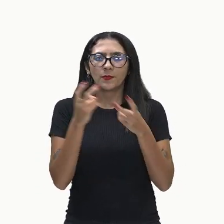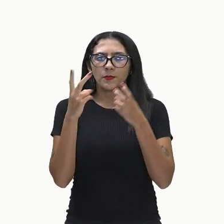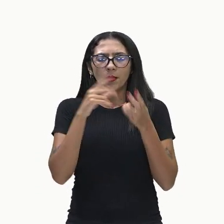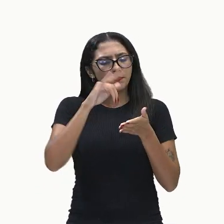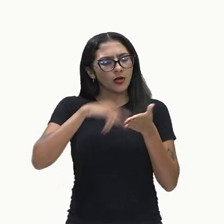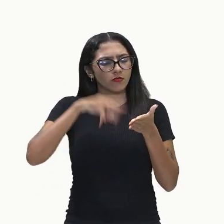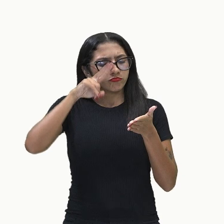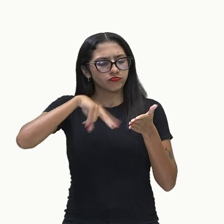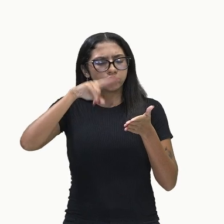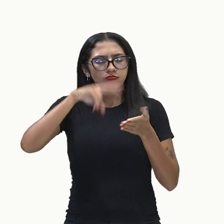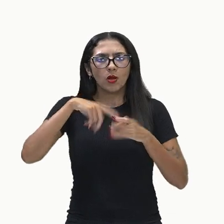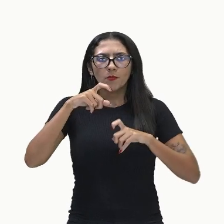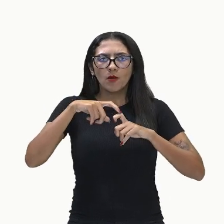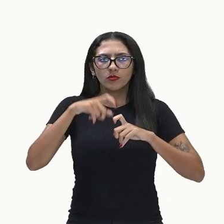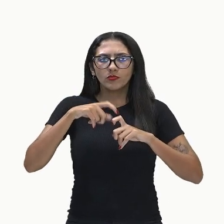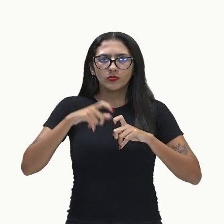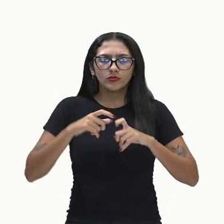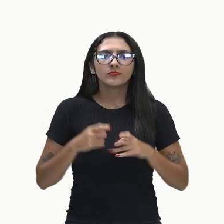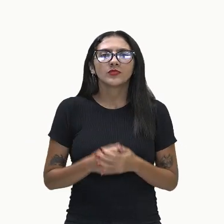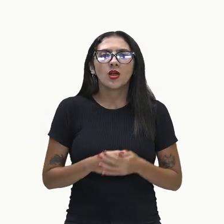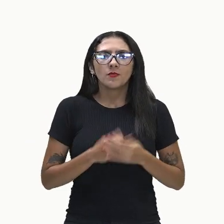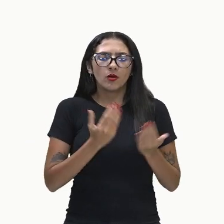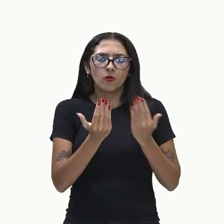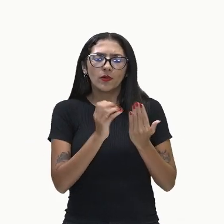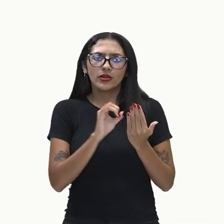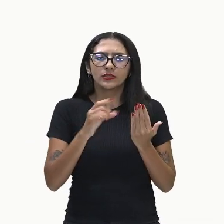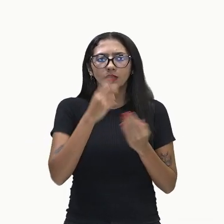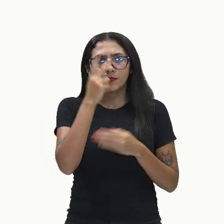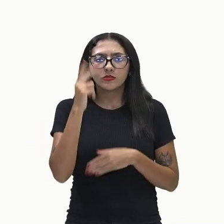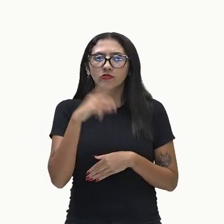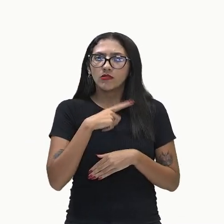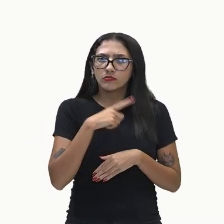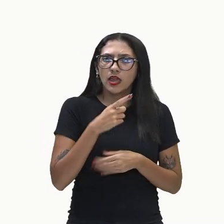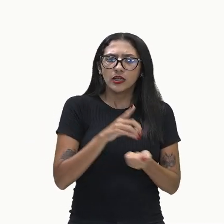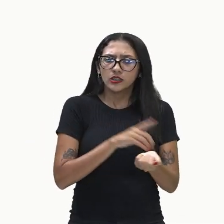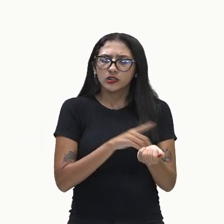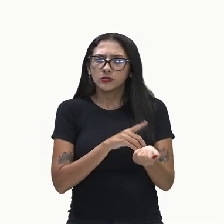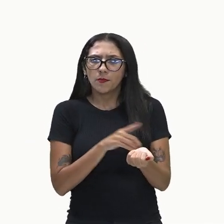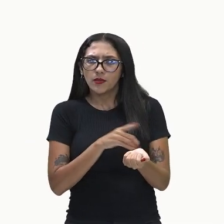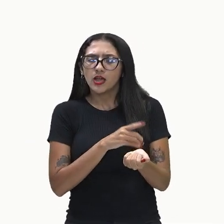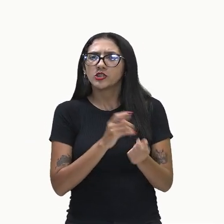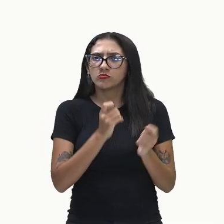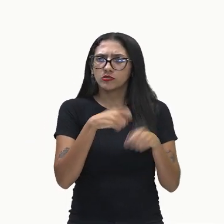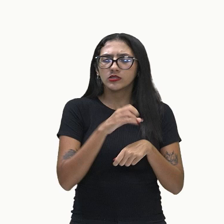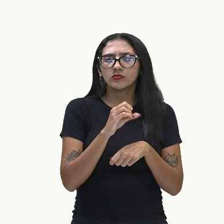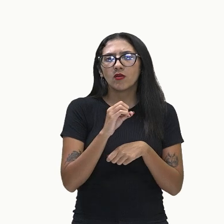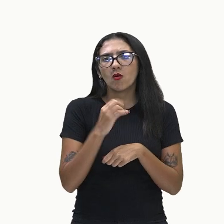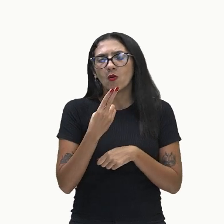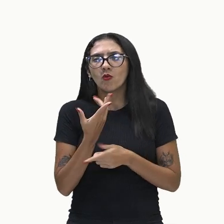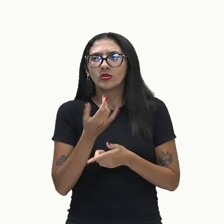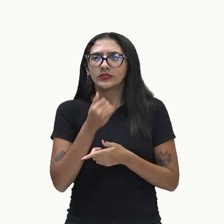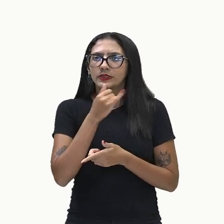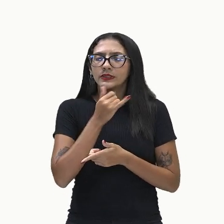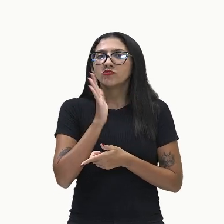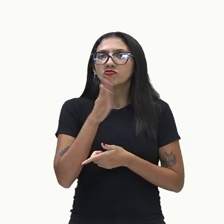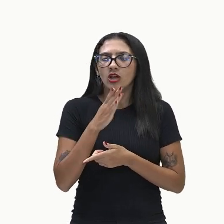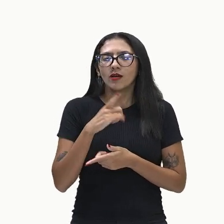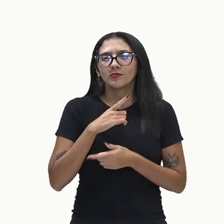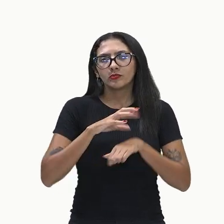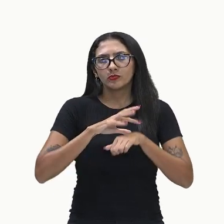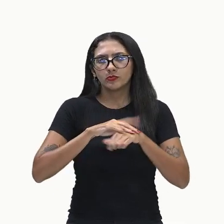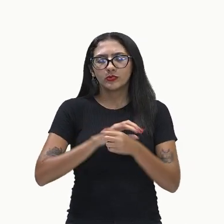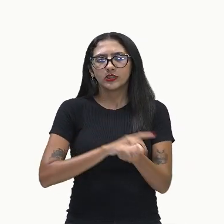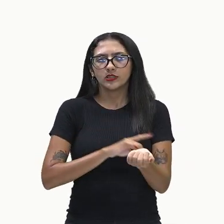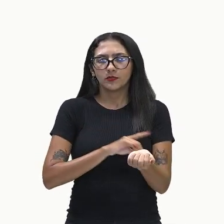exames médicos, para determinar se a pessoa está com risco ou não de desenvolver a diabetes ou se, infelizmente, já desenvolveu